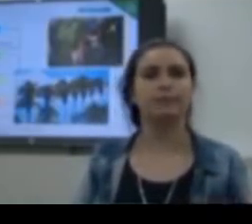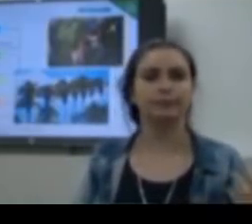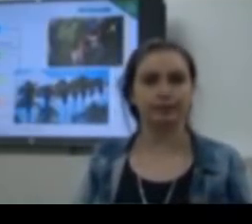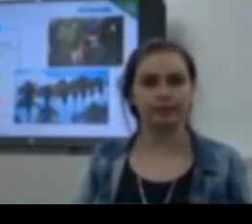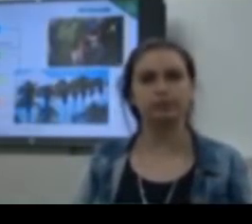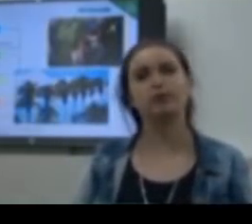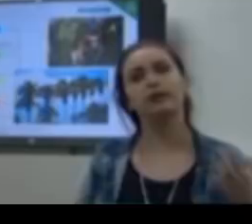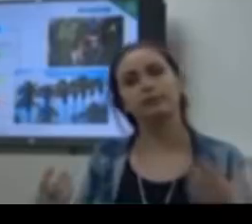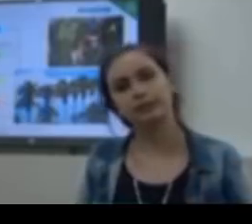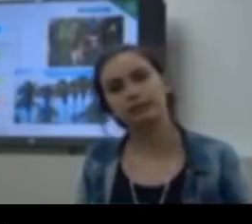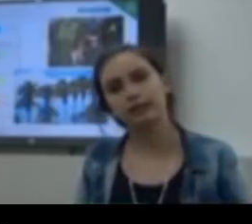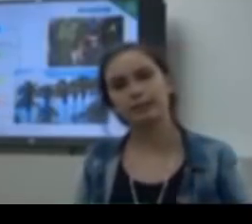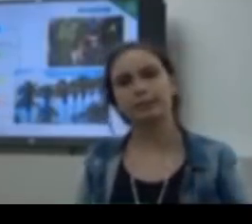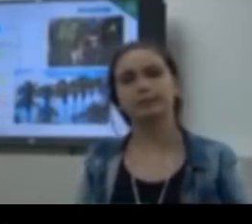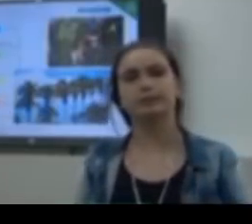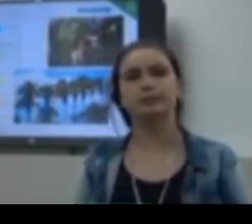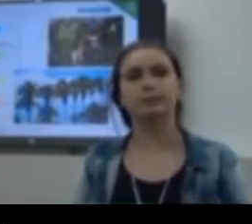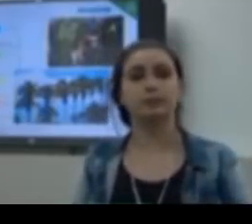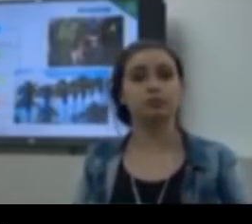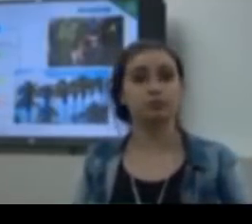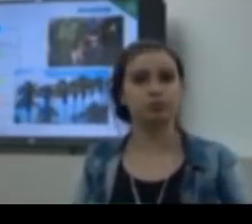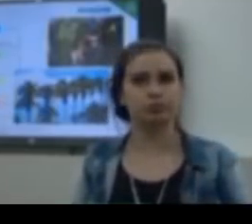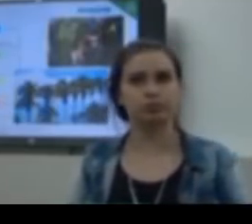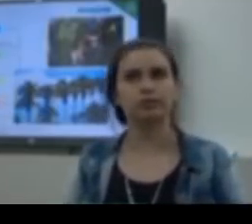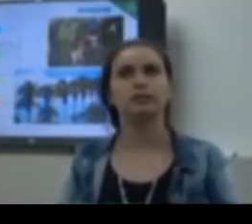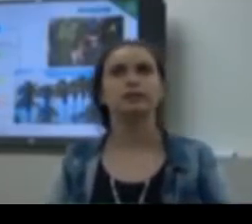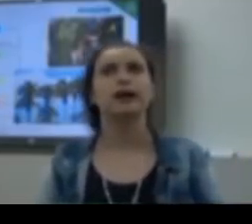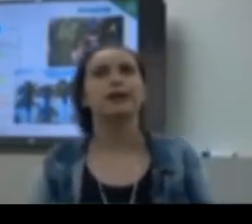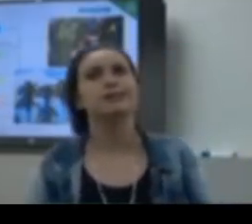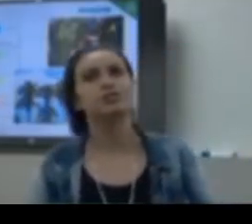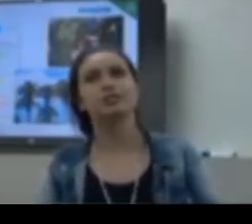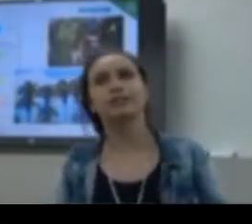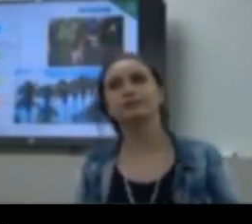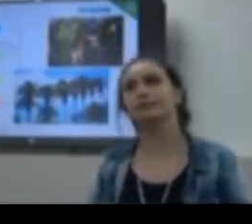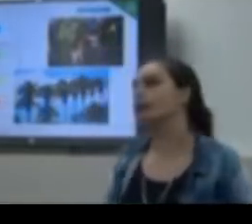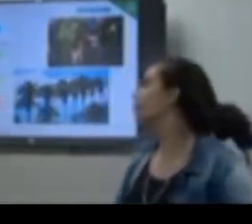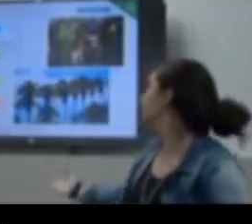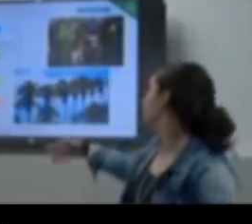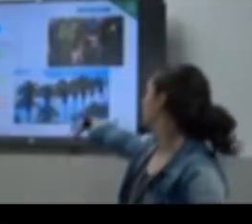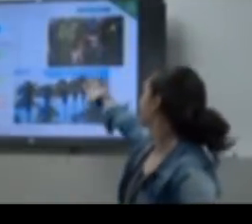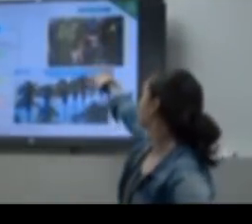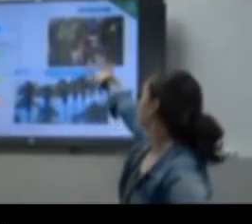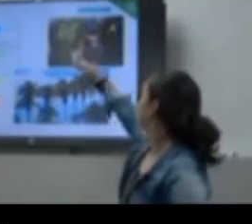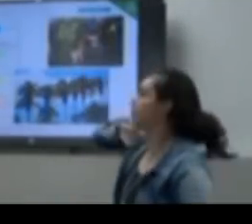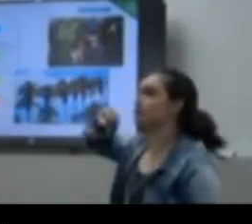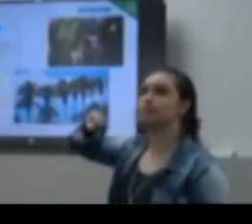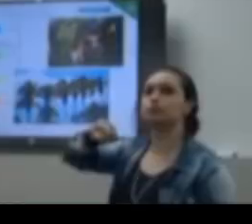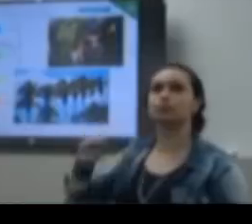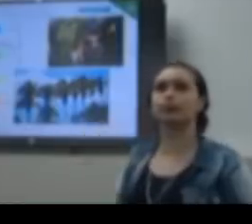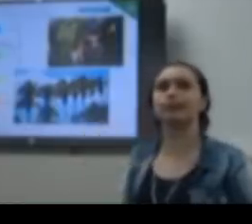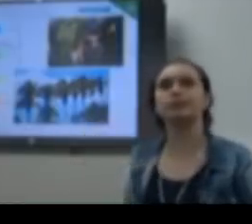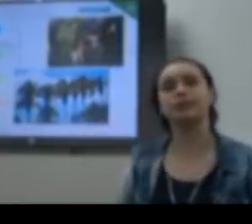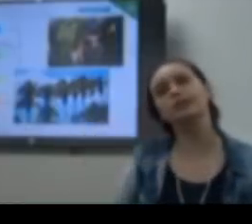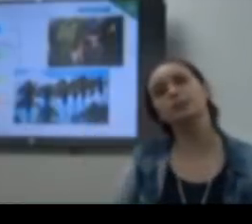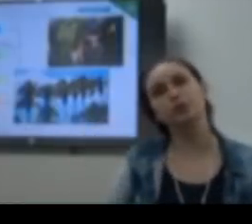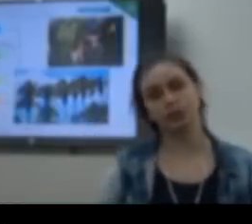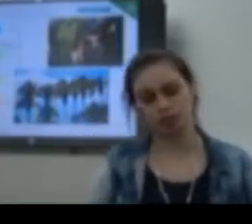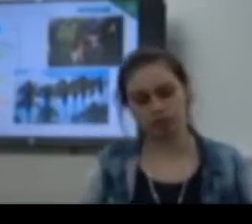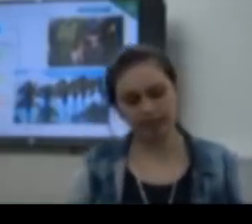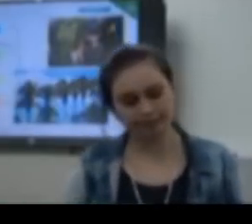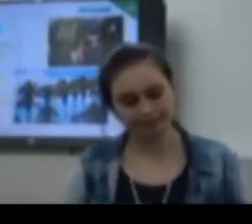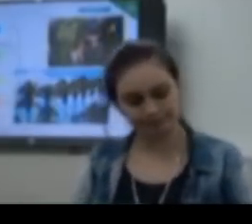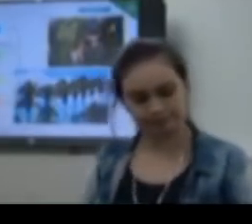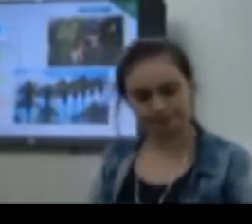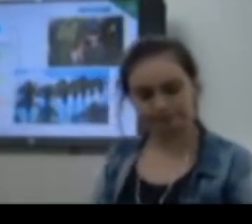para dar lugar para pasto e para dar lugar para o plantio de soja. Ali a gente está vendo também uma ariranha se alimentando de um peixe ali,